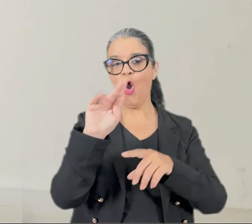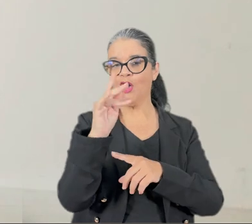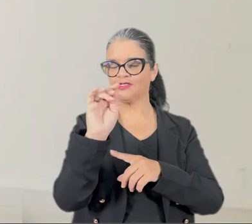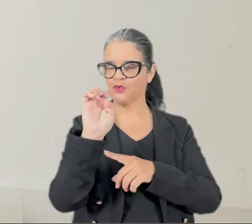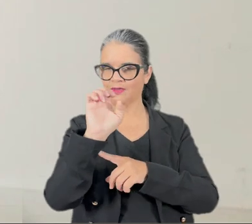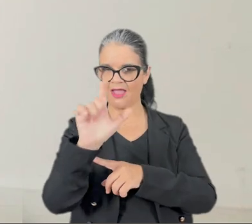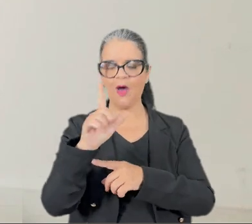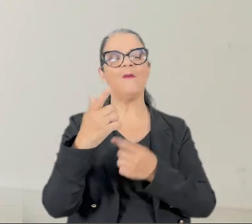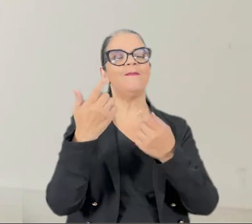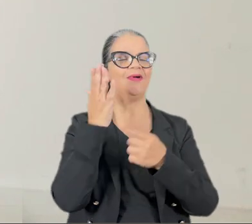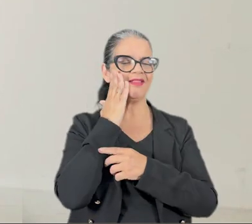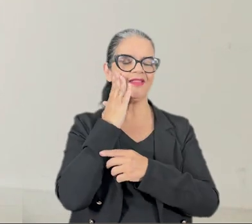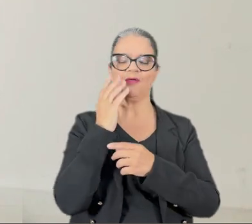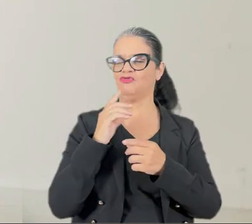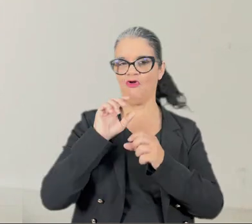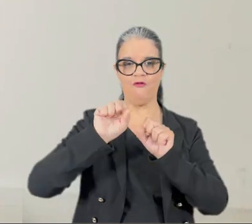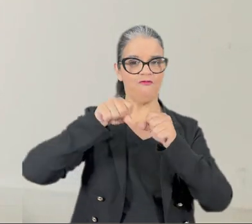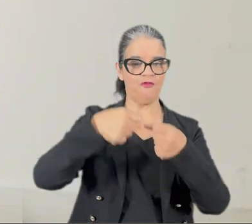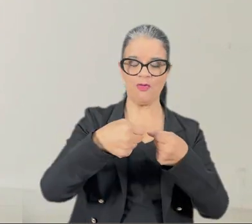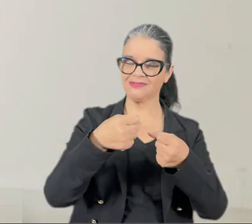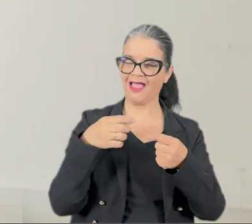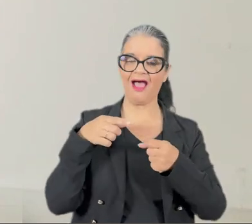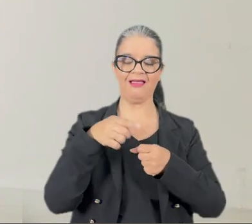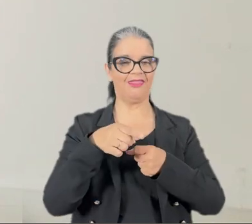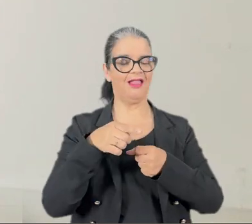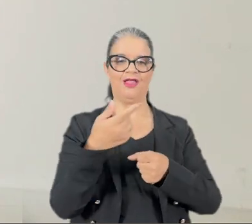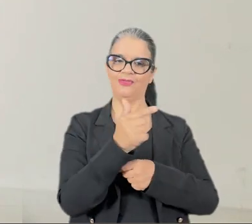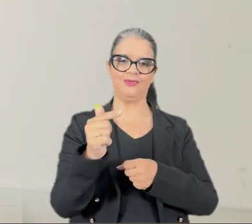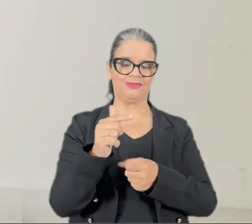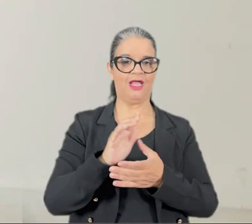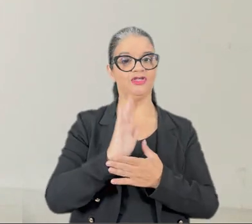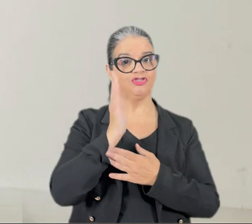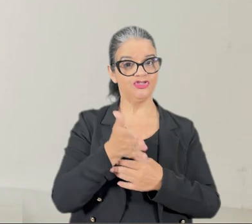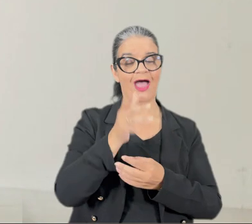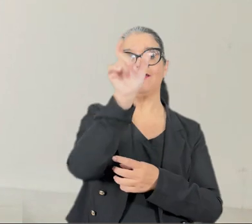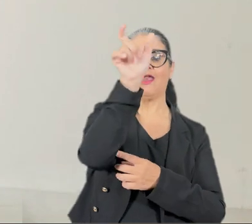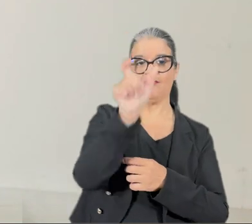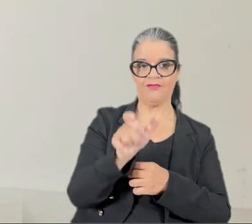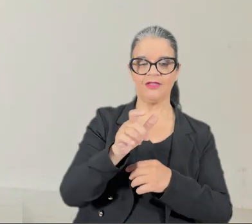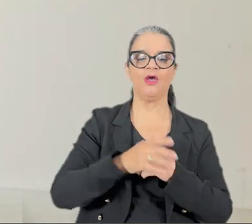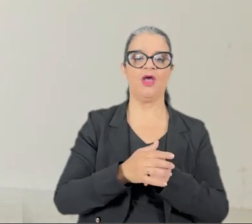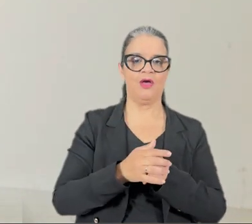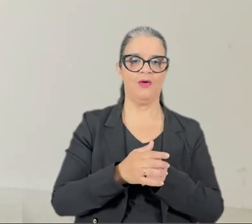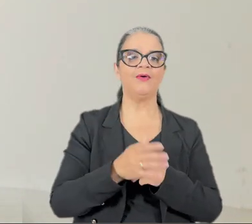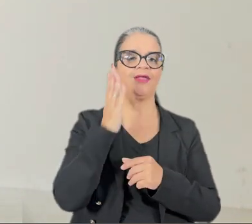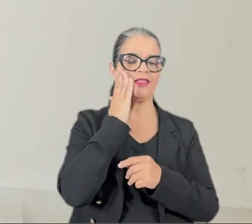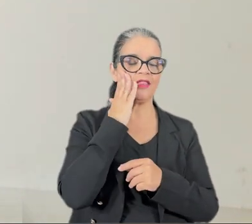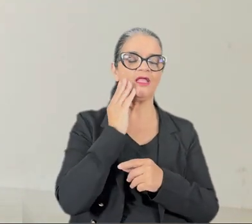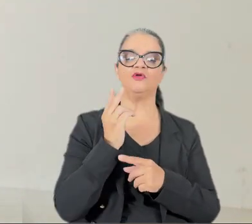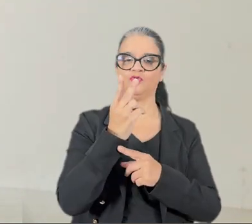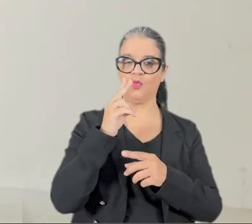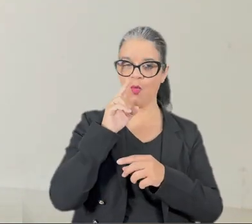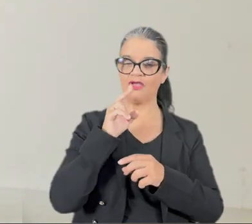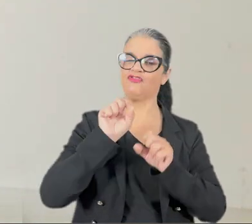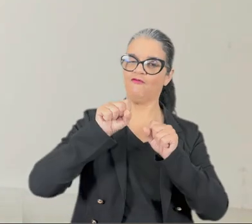podemos considerar que não há nenhuma força atuando no bloco. Já na vertical, pensamos em pelo menos duas